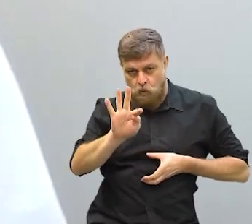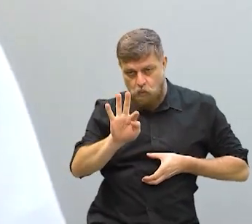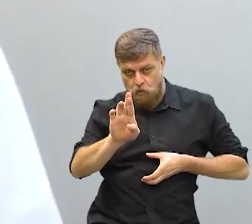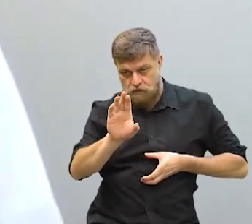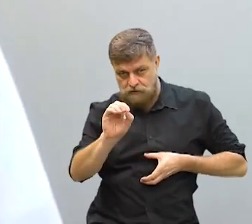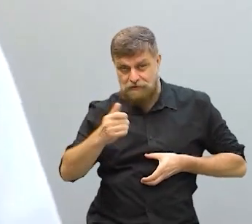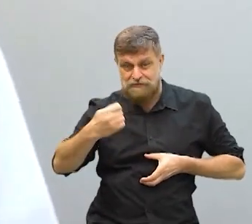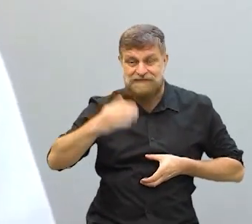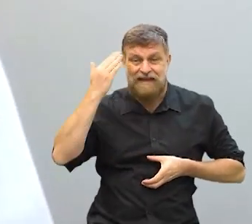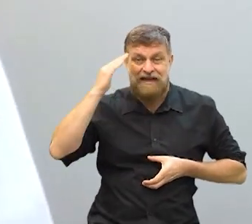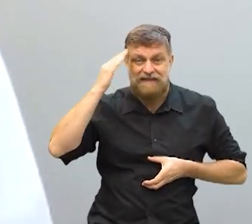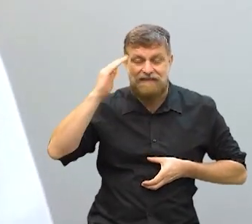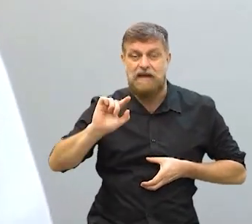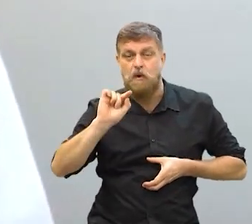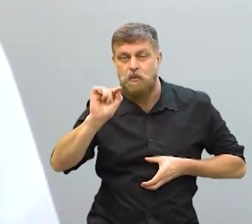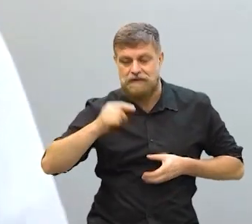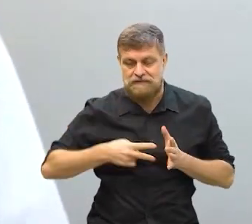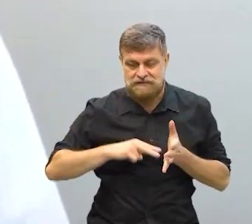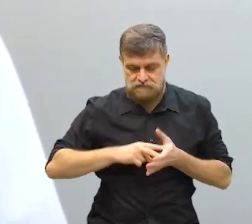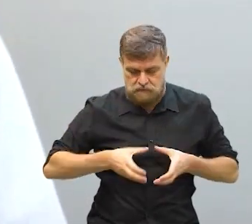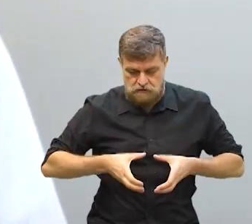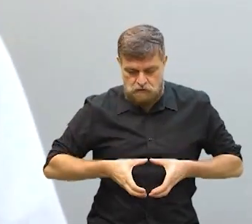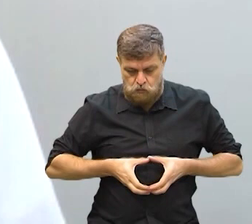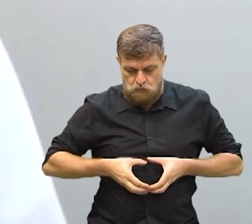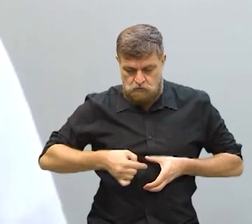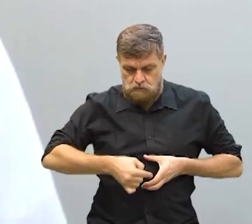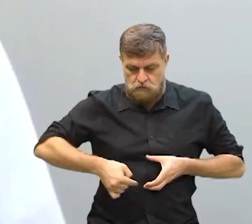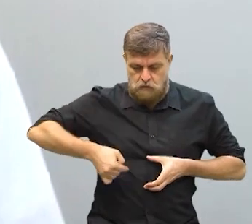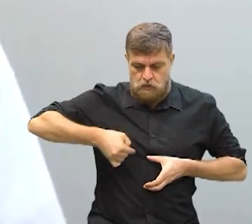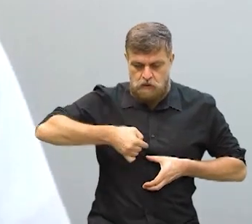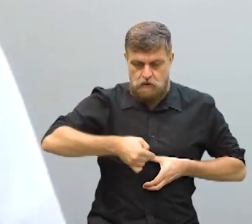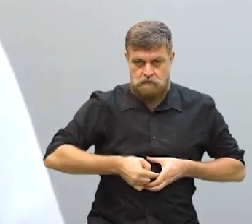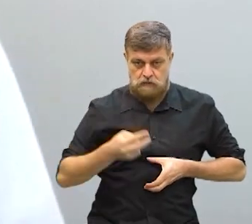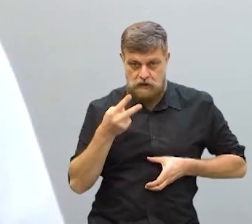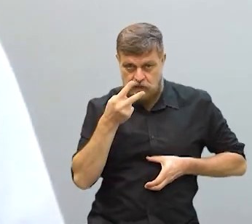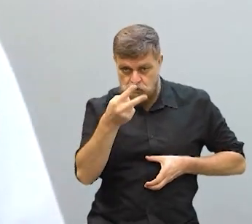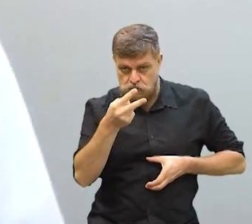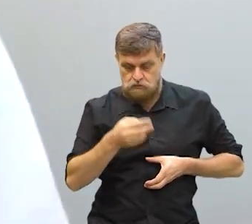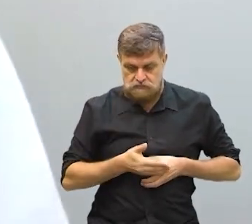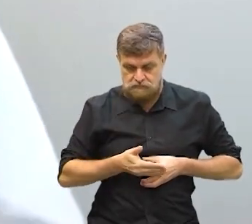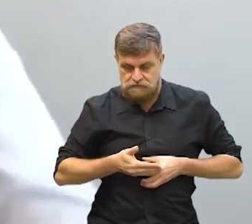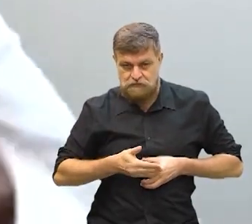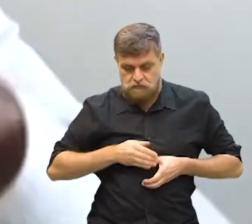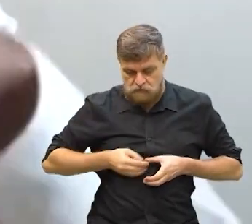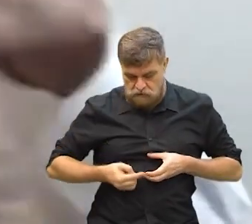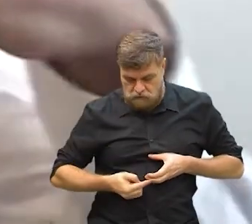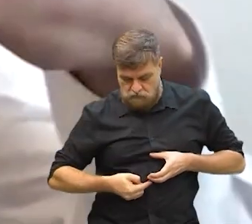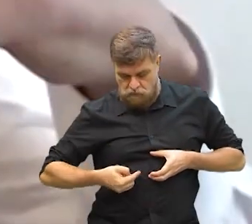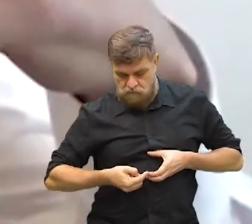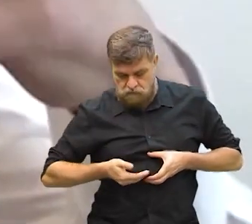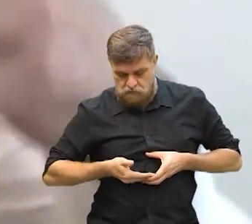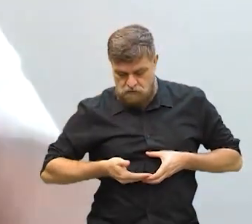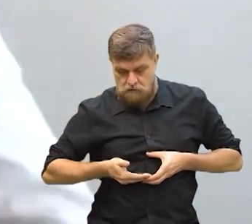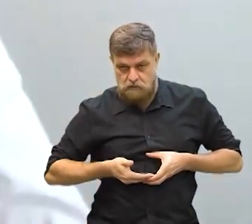um pouquinho de cuidado nessa interpretação, porque o útero, a gente pode encará-lo como um órgão que tem duas partes fundamentais. Existe o fundo